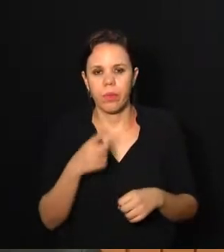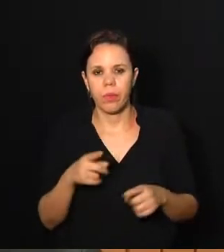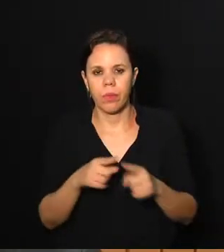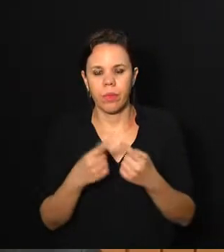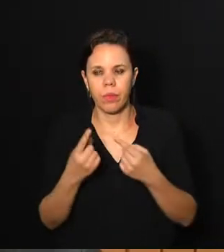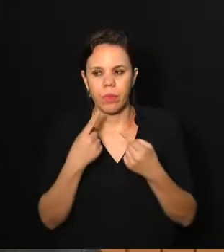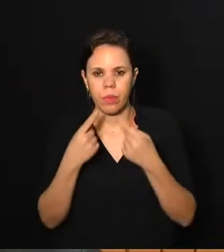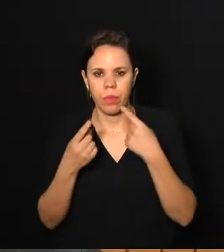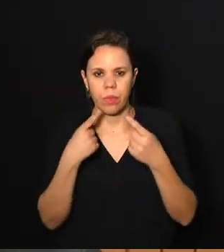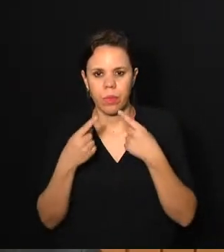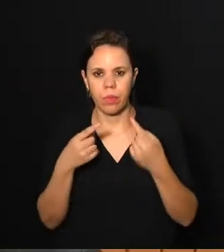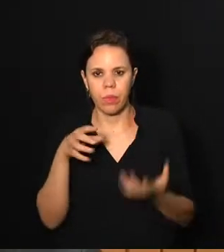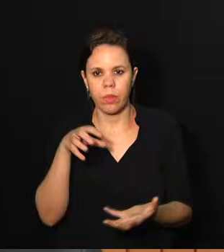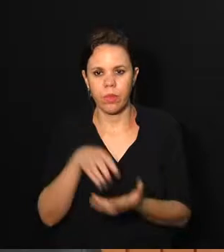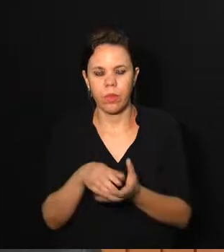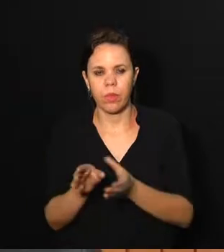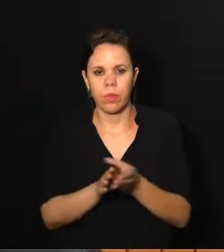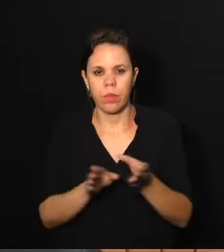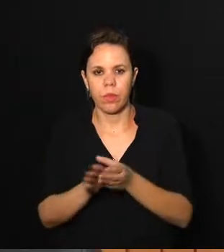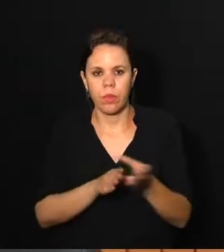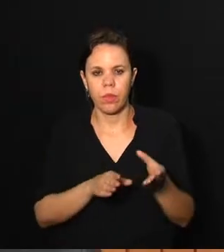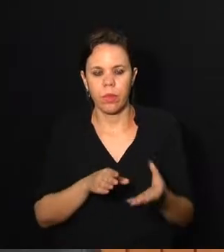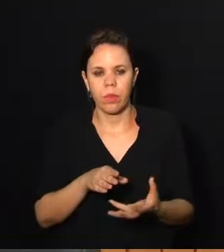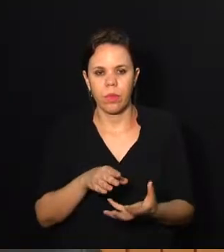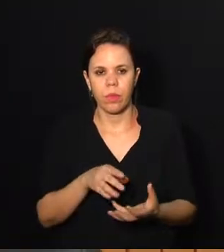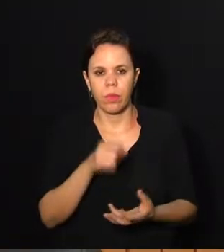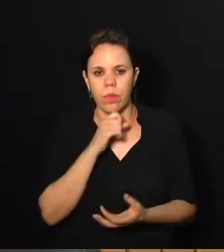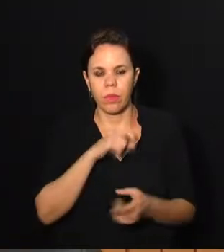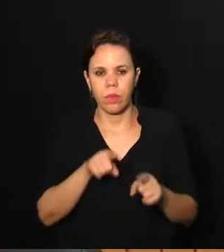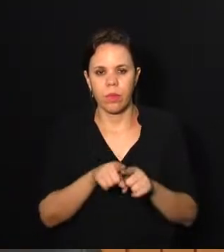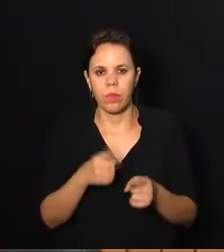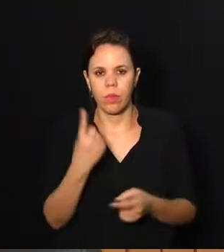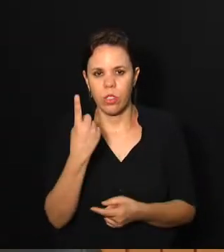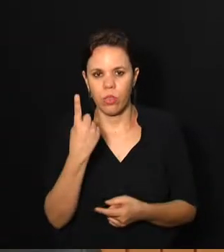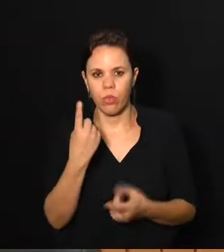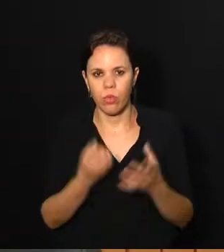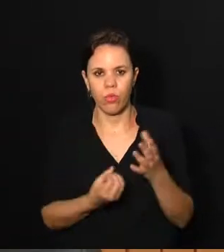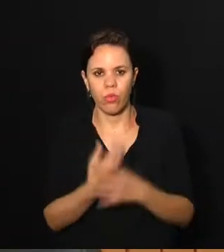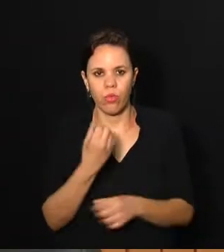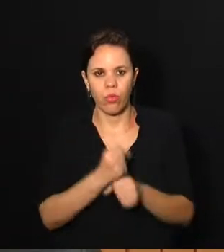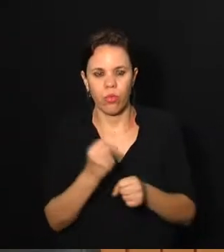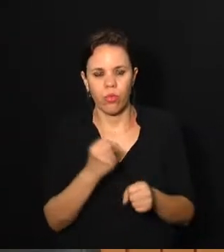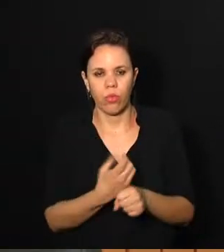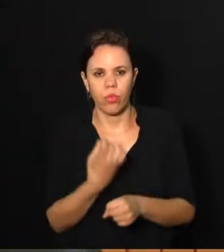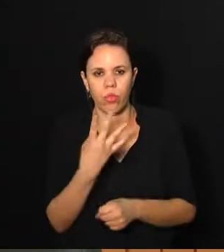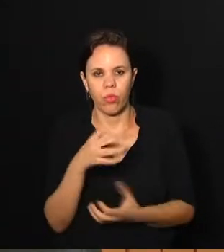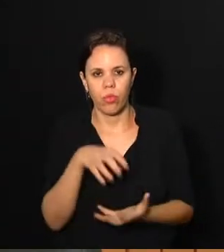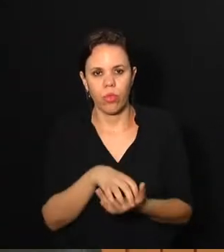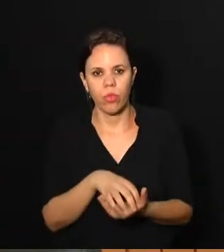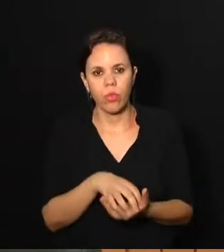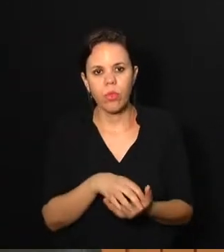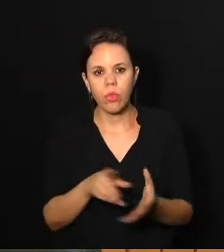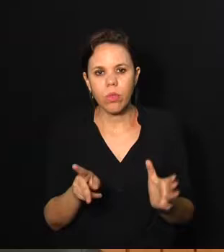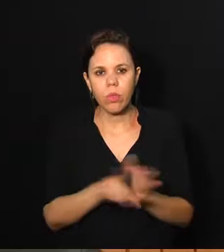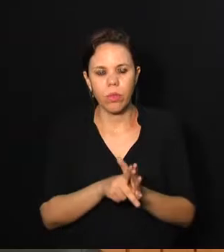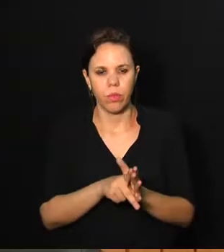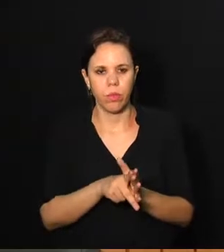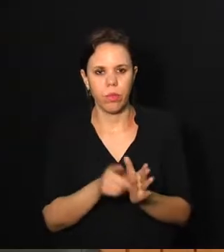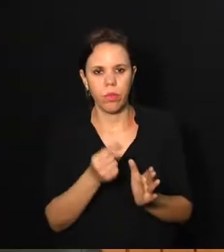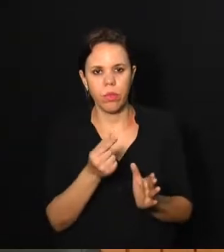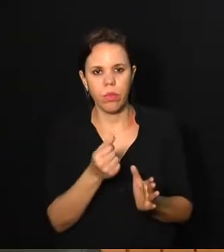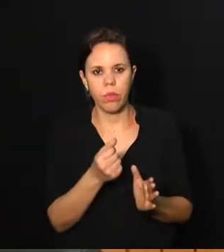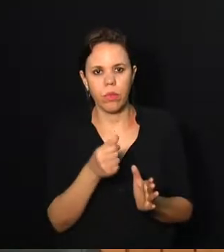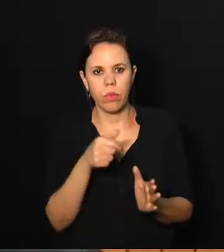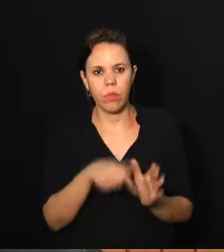Conselho Municipal do Idoso, conseguiu articular a construção de um Centro-Dia, e aí com recursos integrais do Fundo